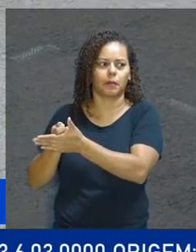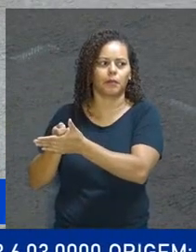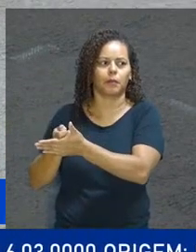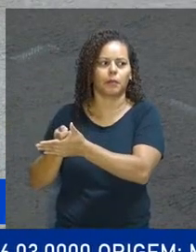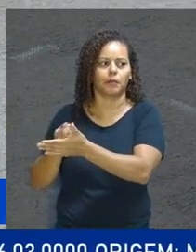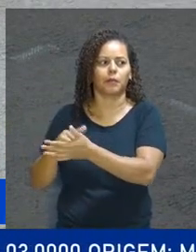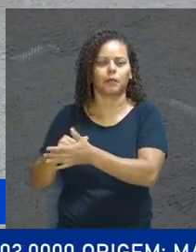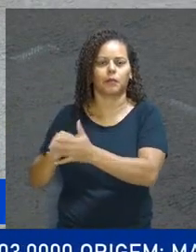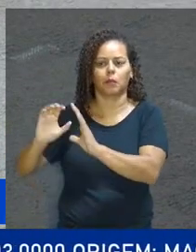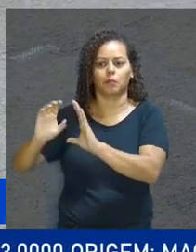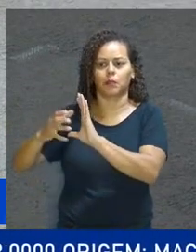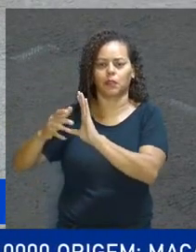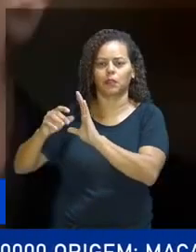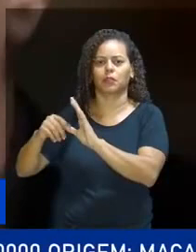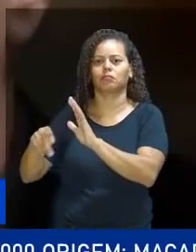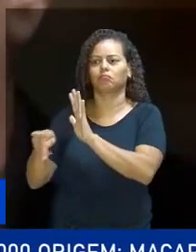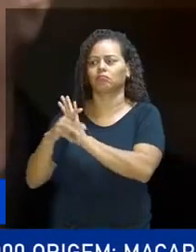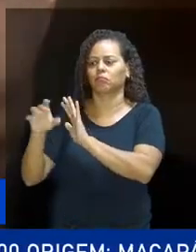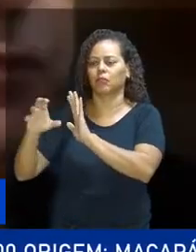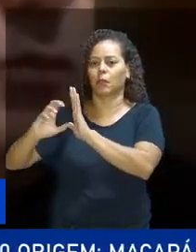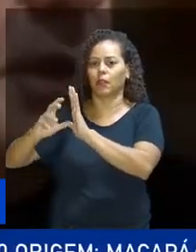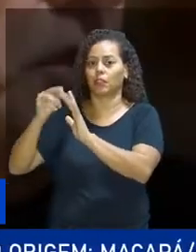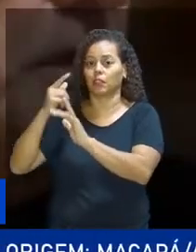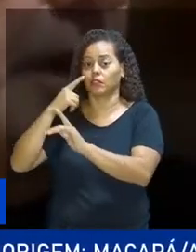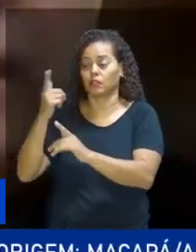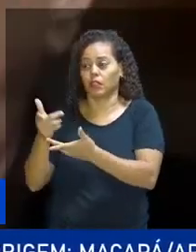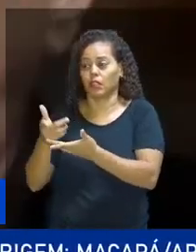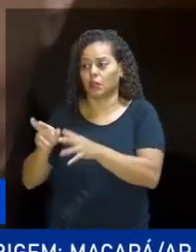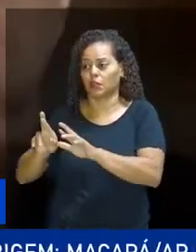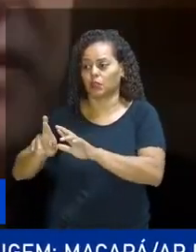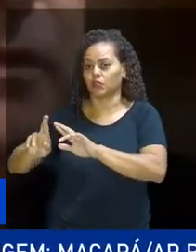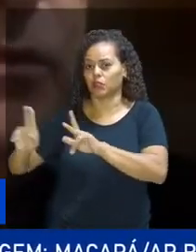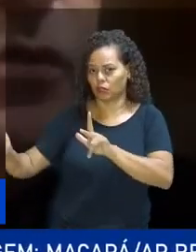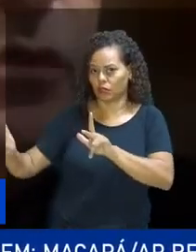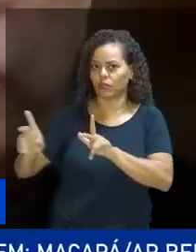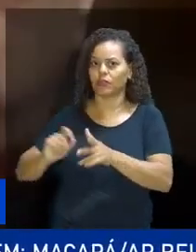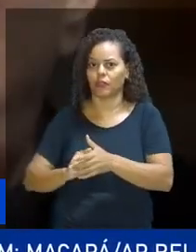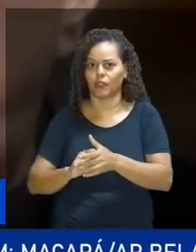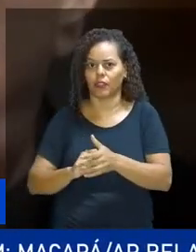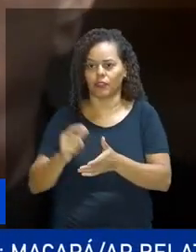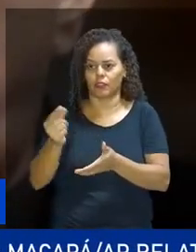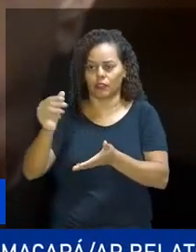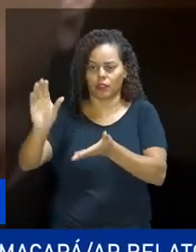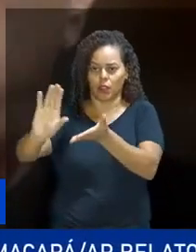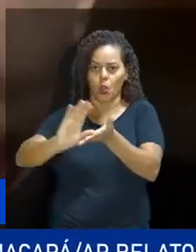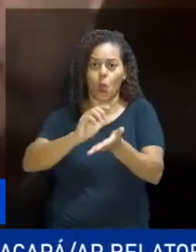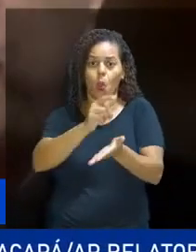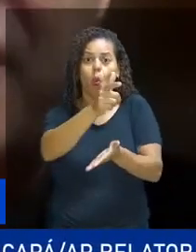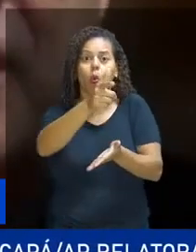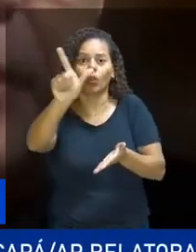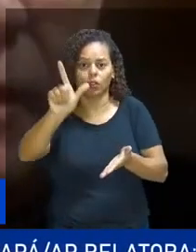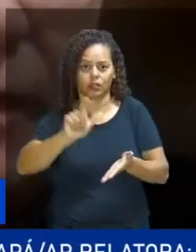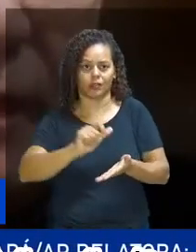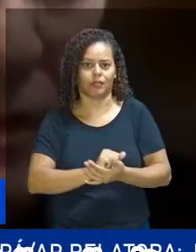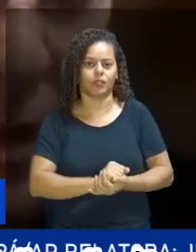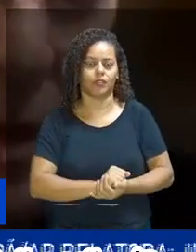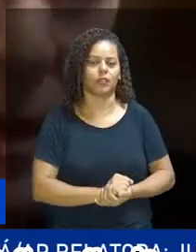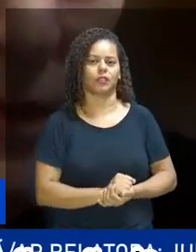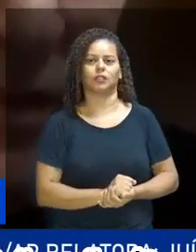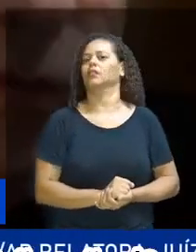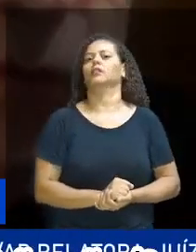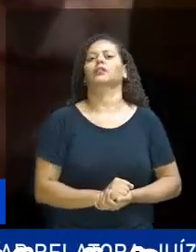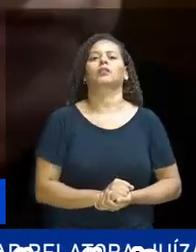é porque, num primeiro momento, me pareceu que fosse do fundo partidário, sendo do fundo de financiamento,